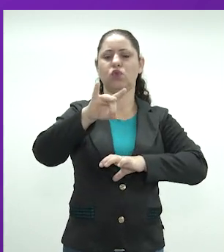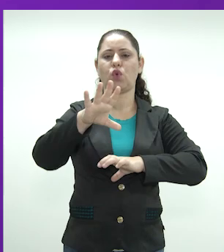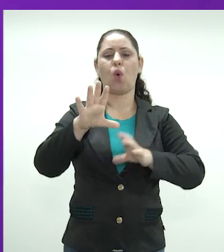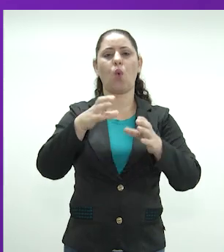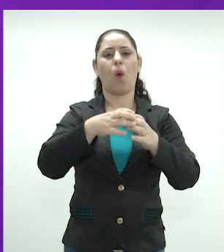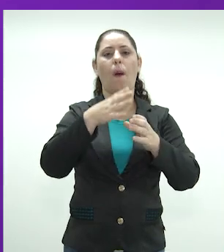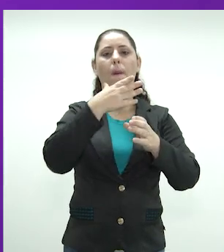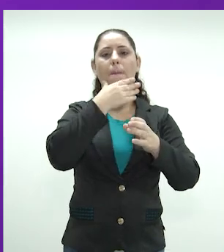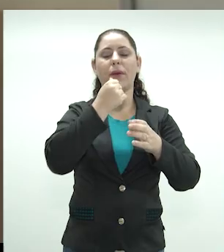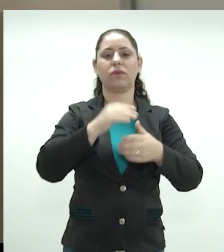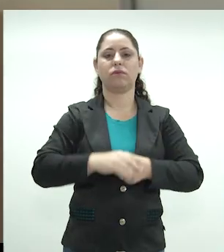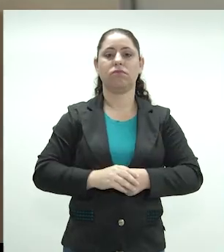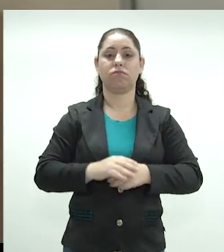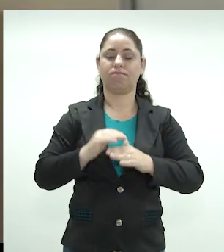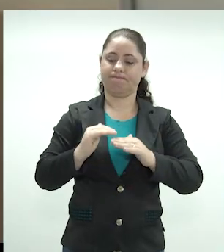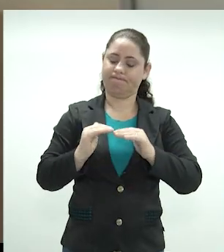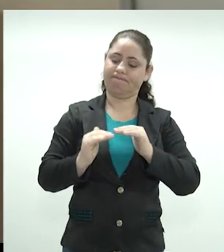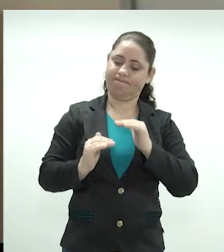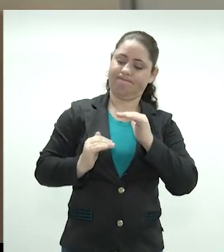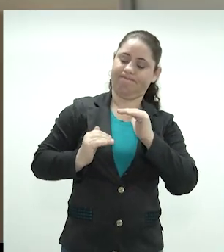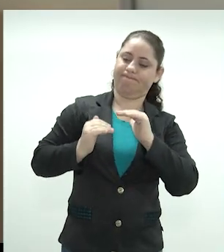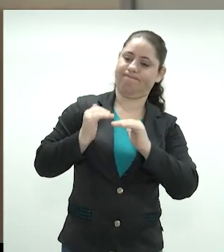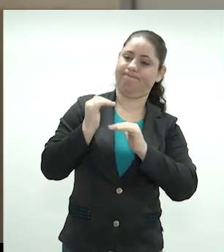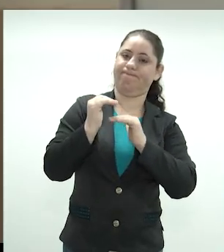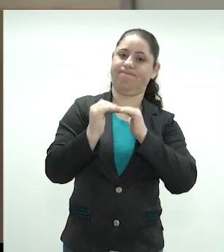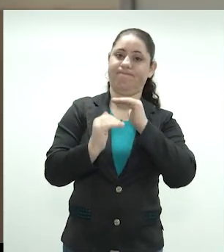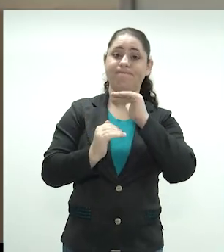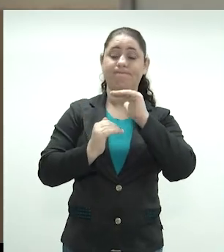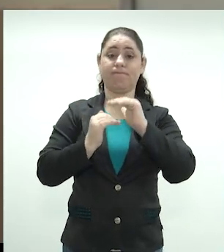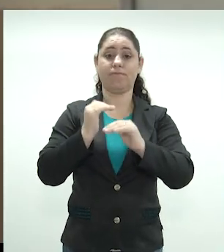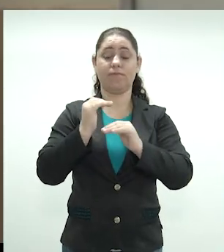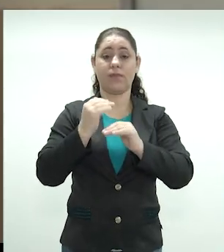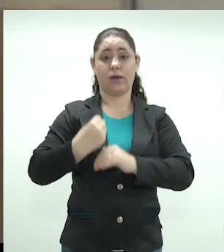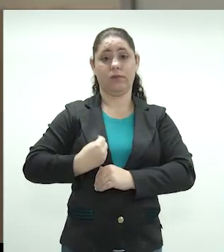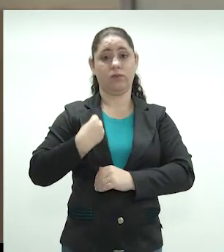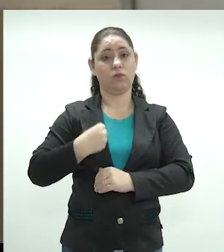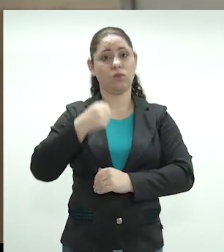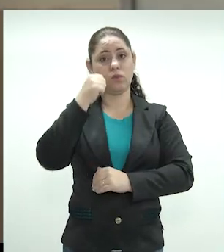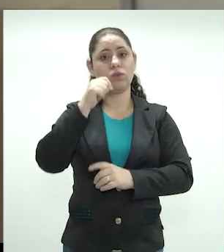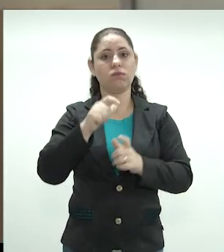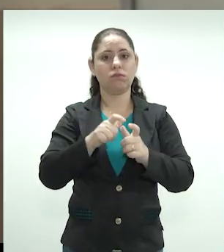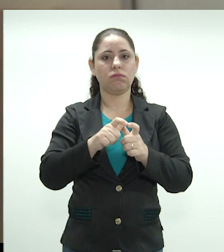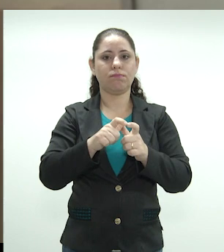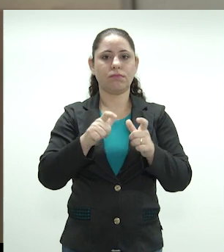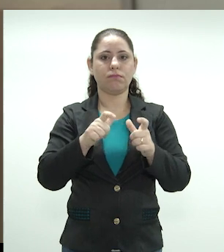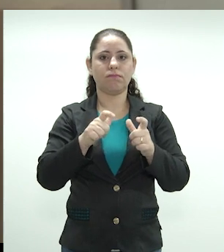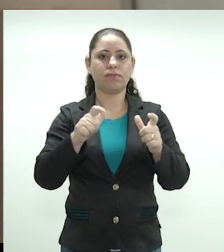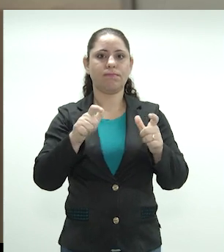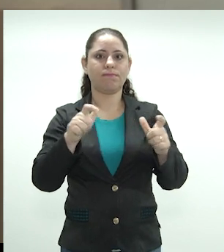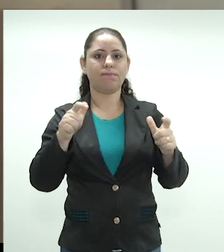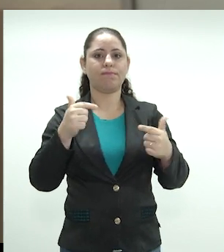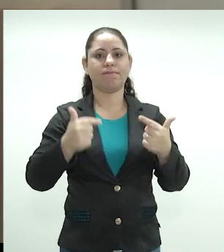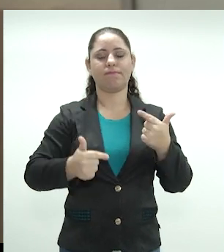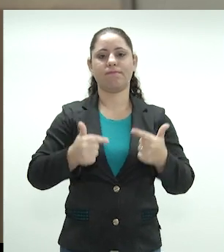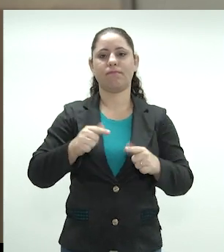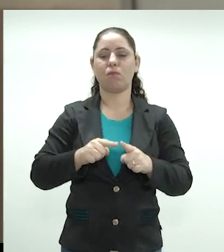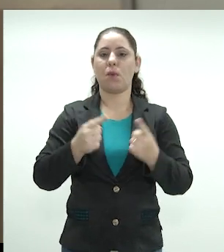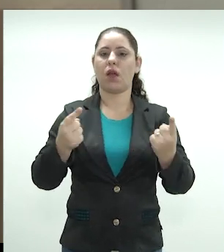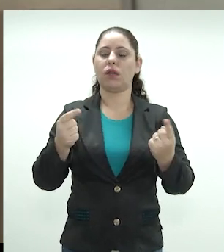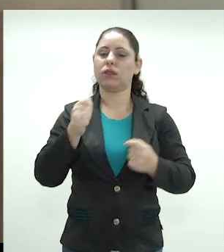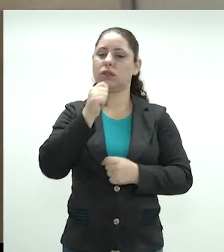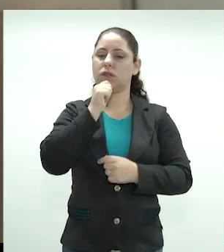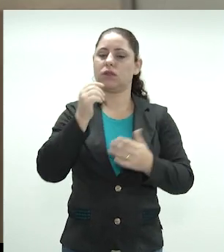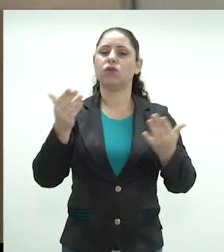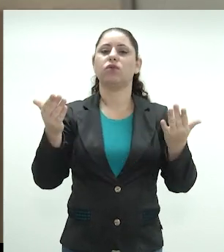apenas por homens. Gradativamente, a participação feminina está aumentando no cenário político, só que